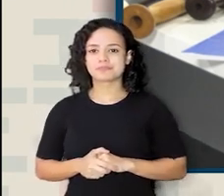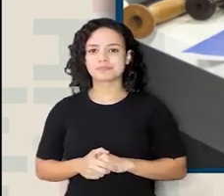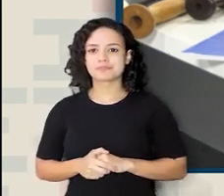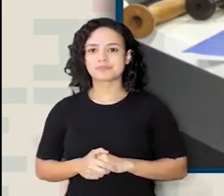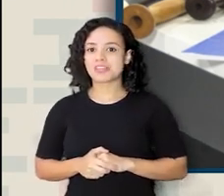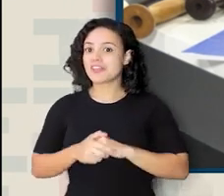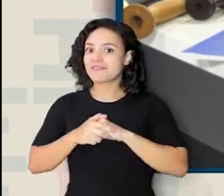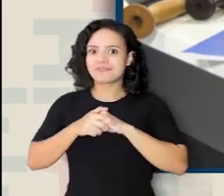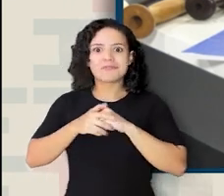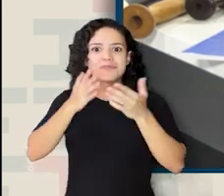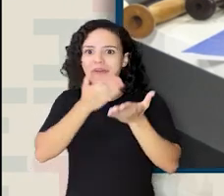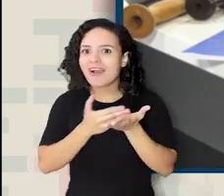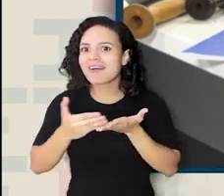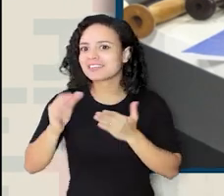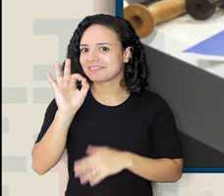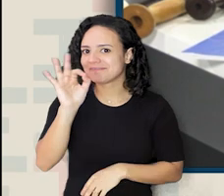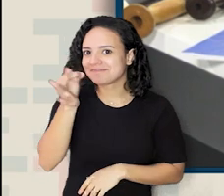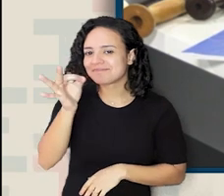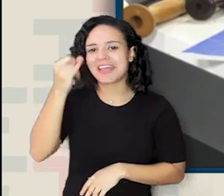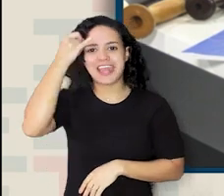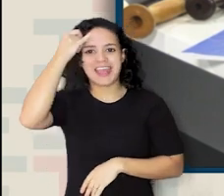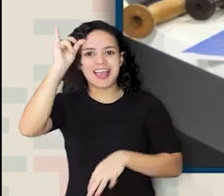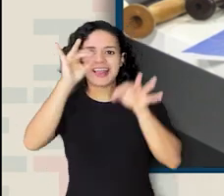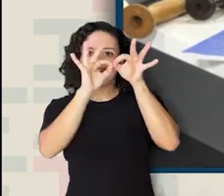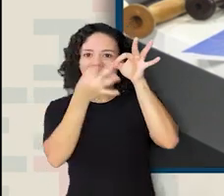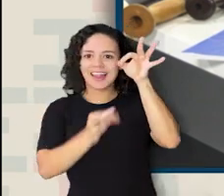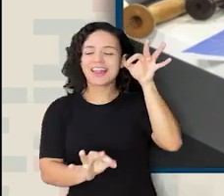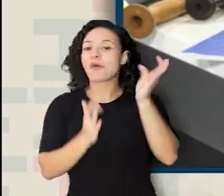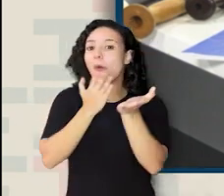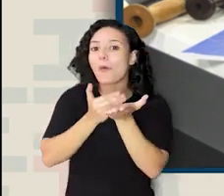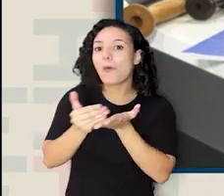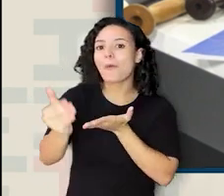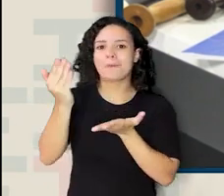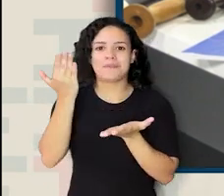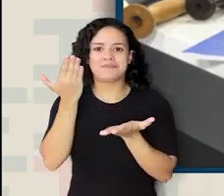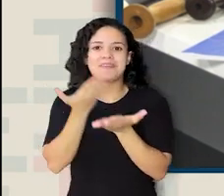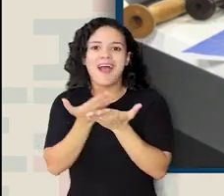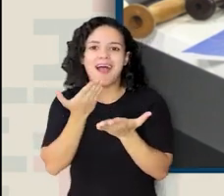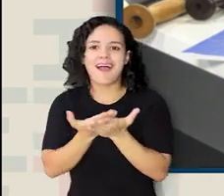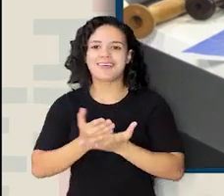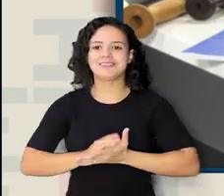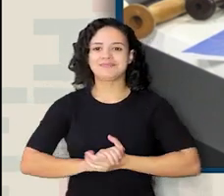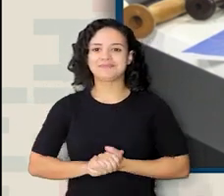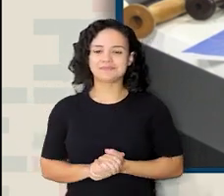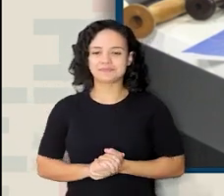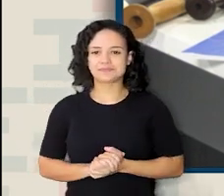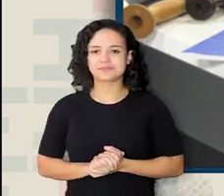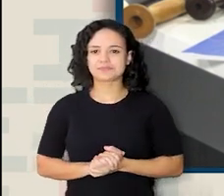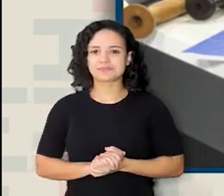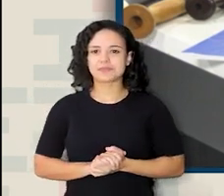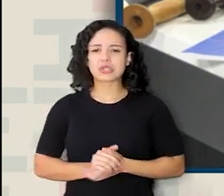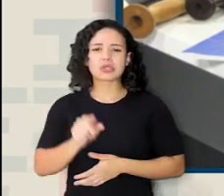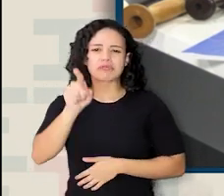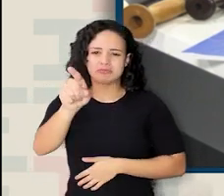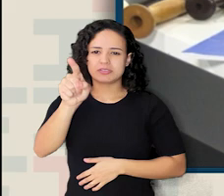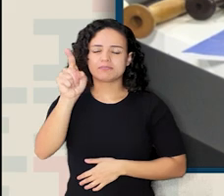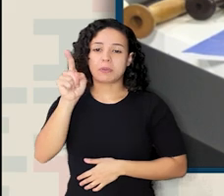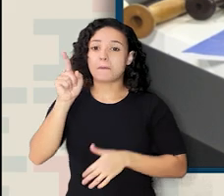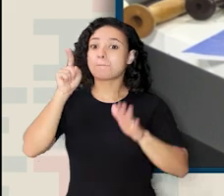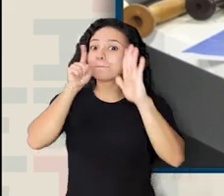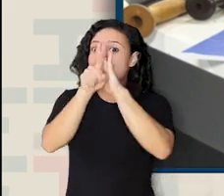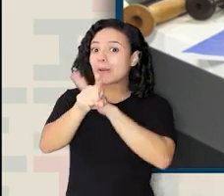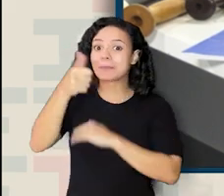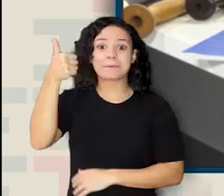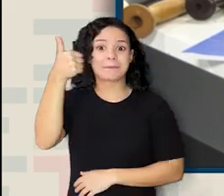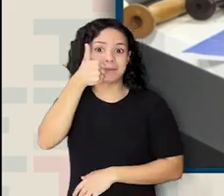E vamos em frente, né? Sem mais delongas, vamos começar a nossa aula. Você sabe, primeira